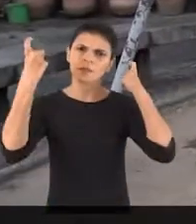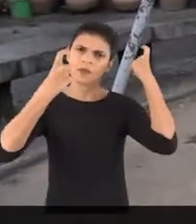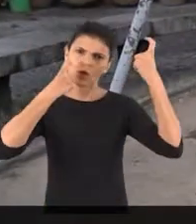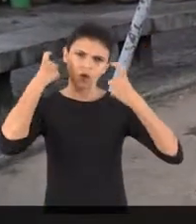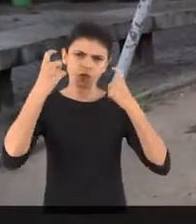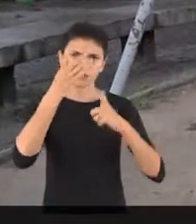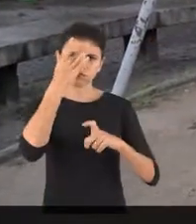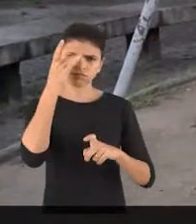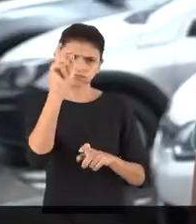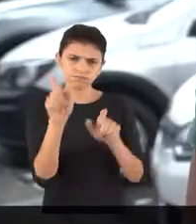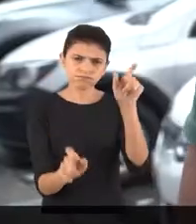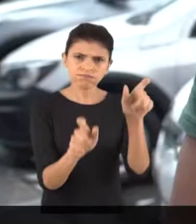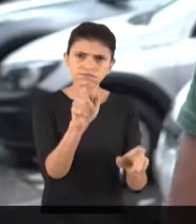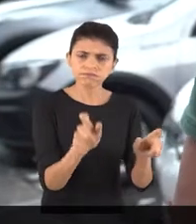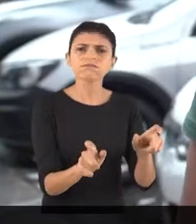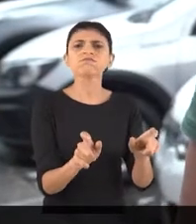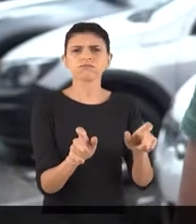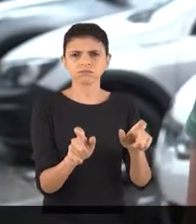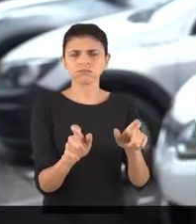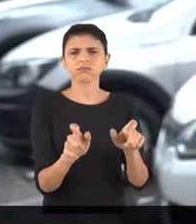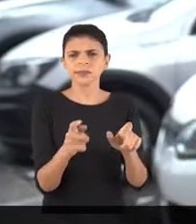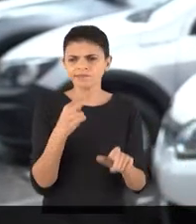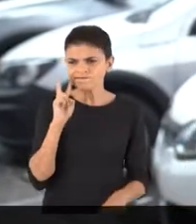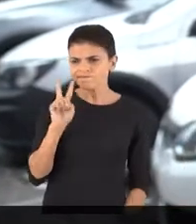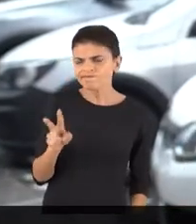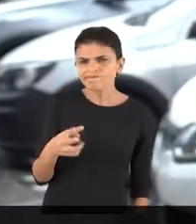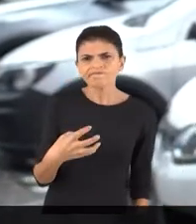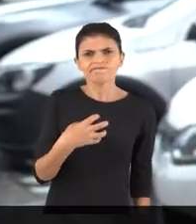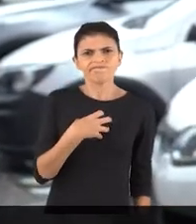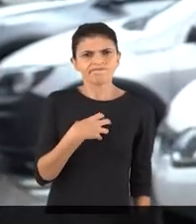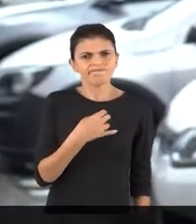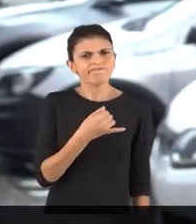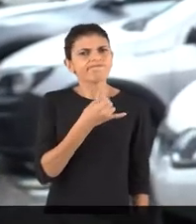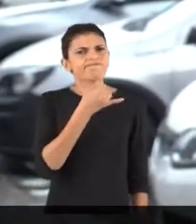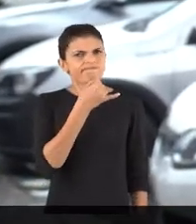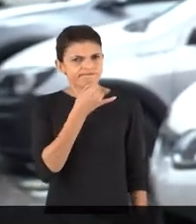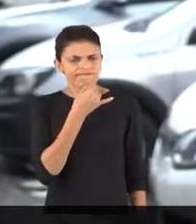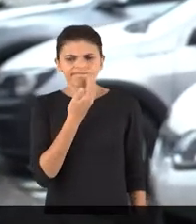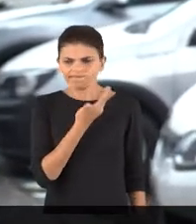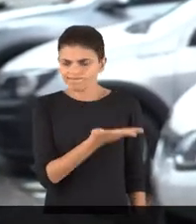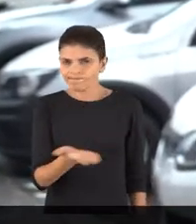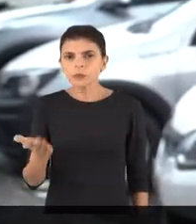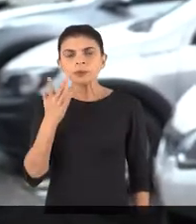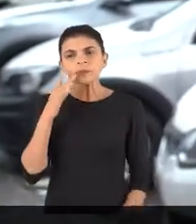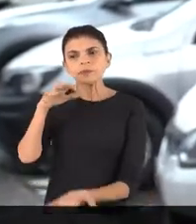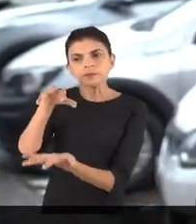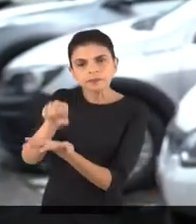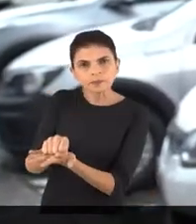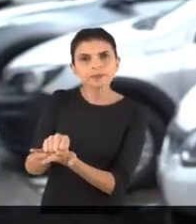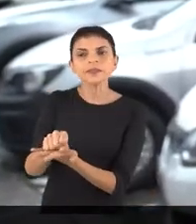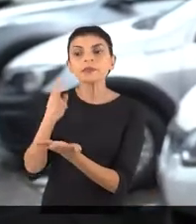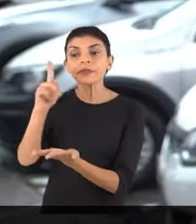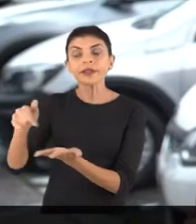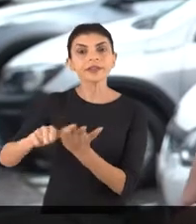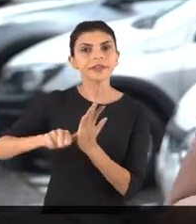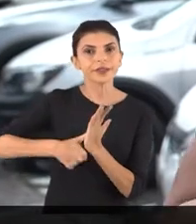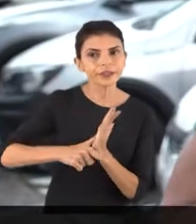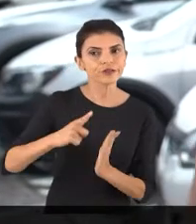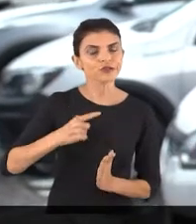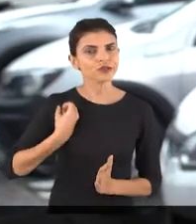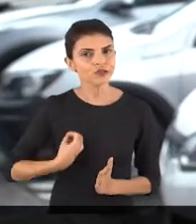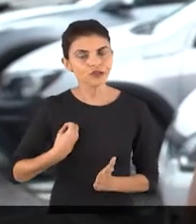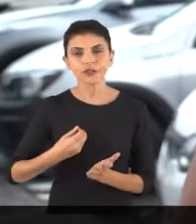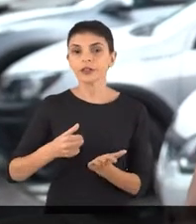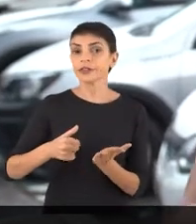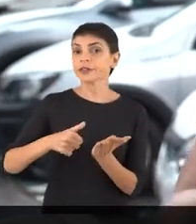São pessoas que nós ficamos muito tristes de ver nessa situação, que a gente tem que cadastrar elas, saber se tem identidade, se